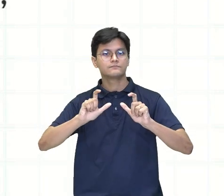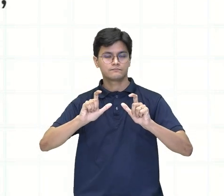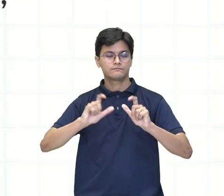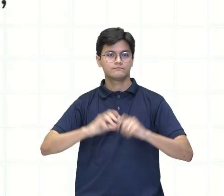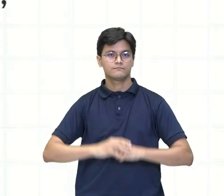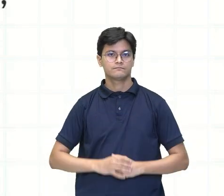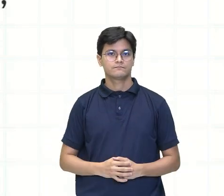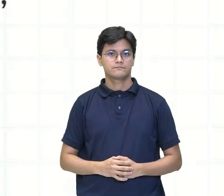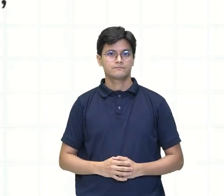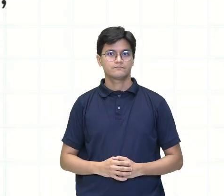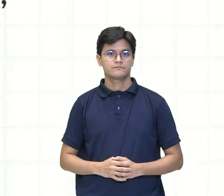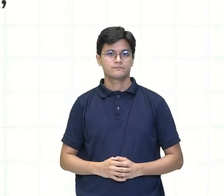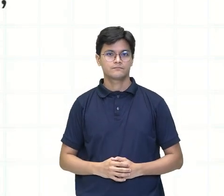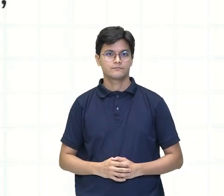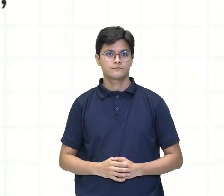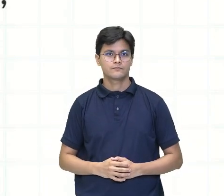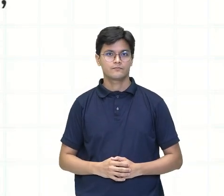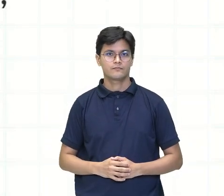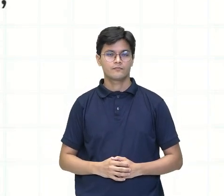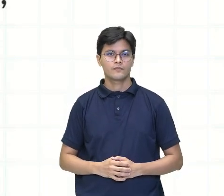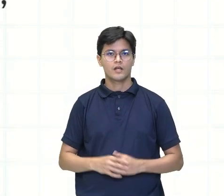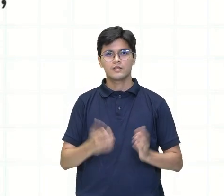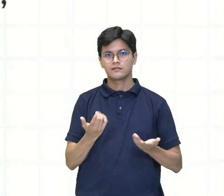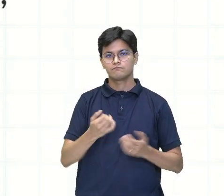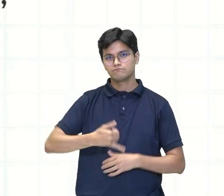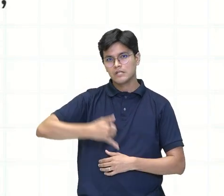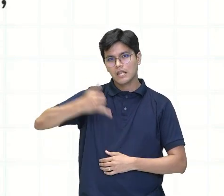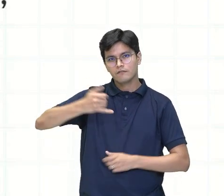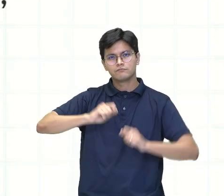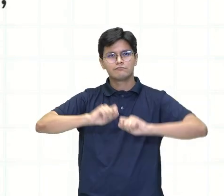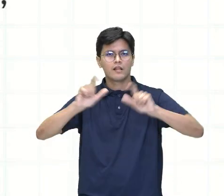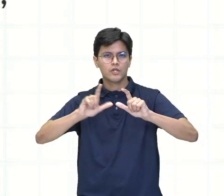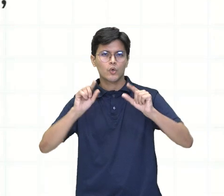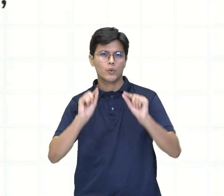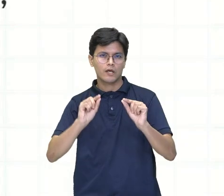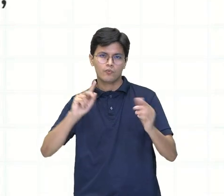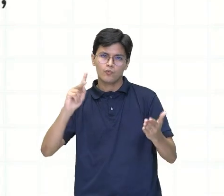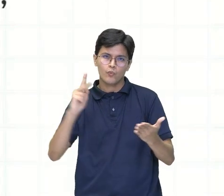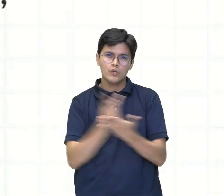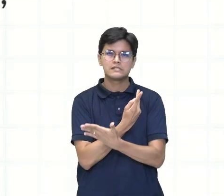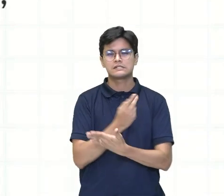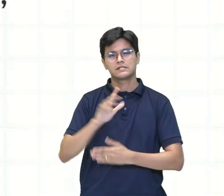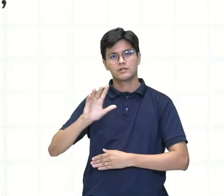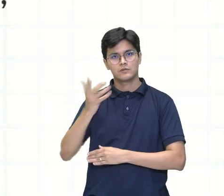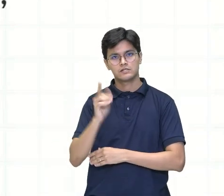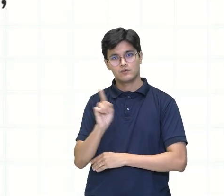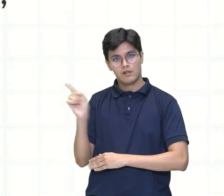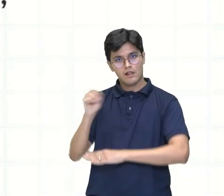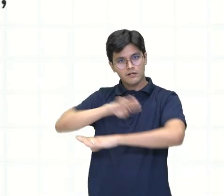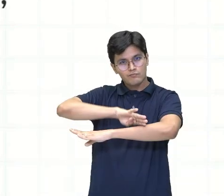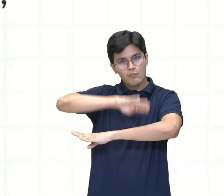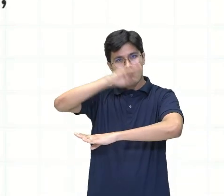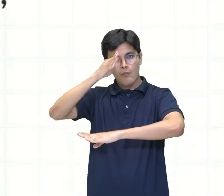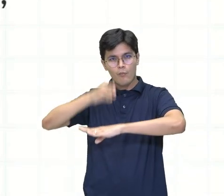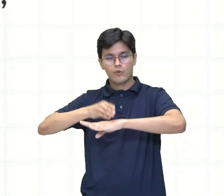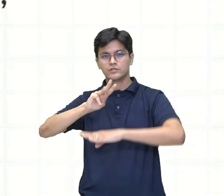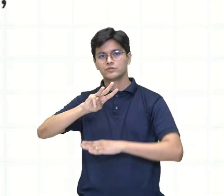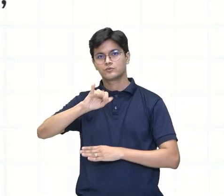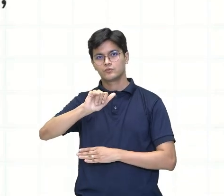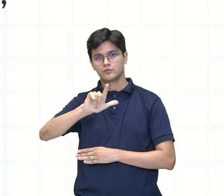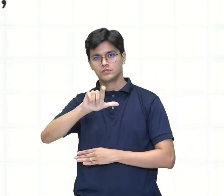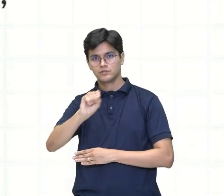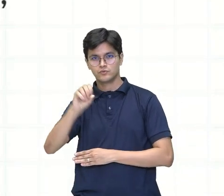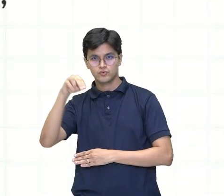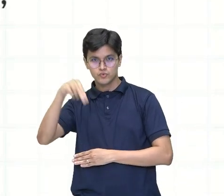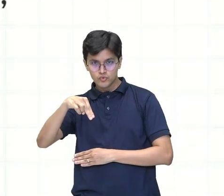né, um acidente lá no Monte Wilson, né, na estrada de monte que vai em